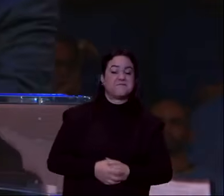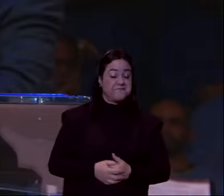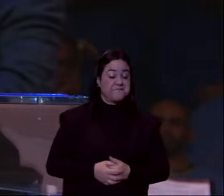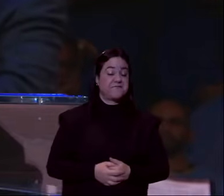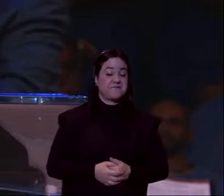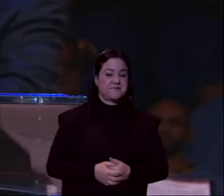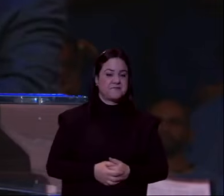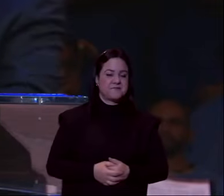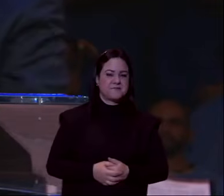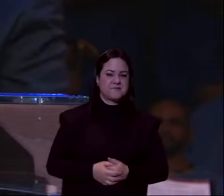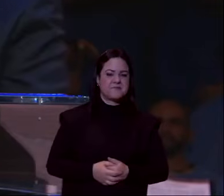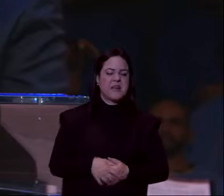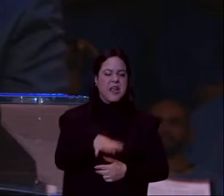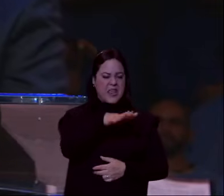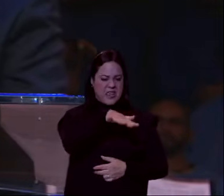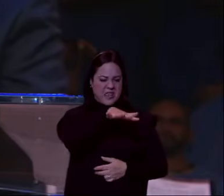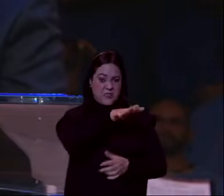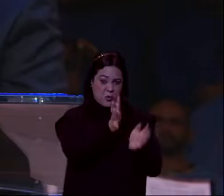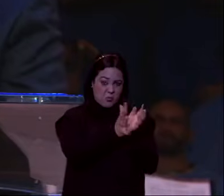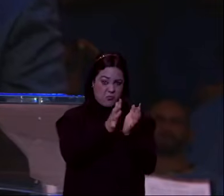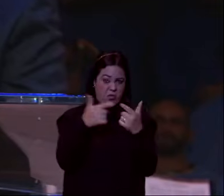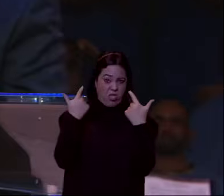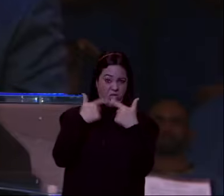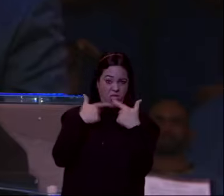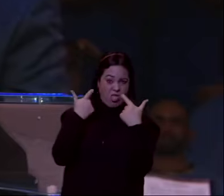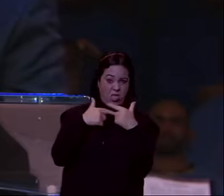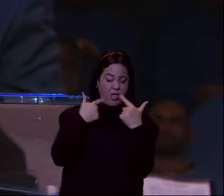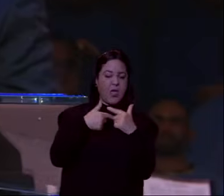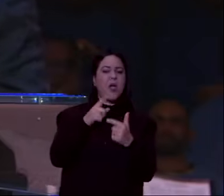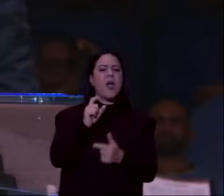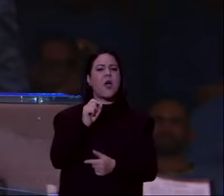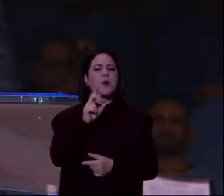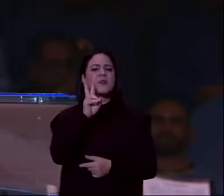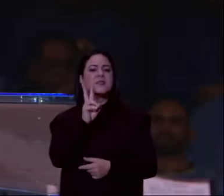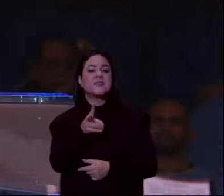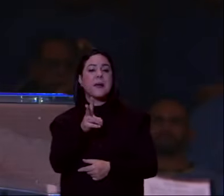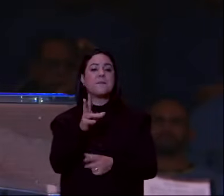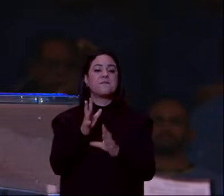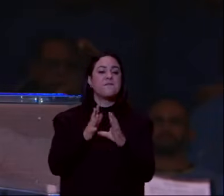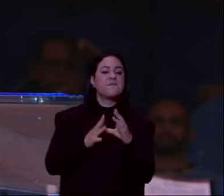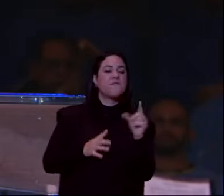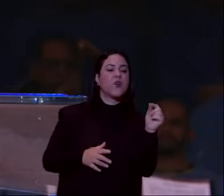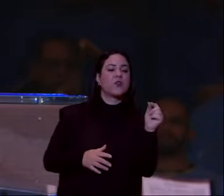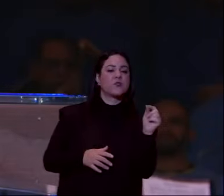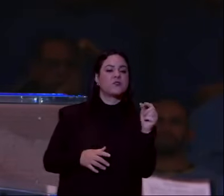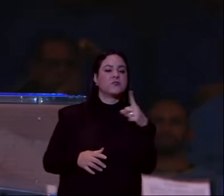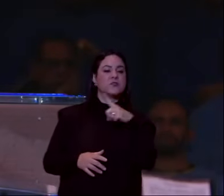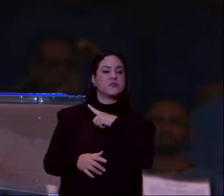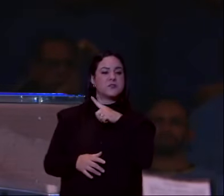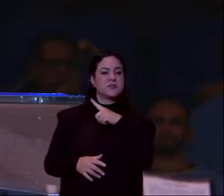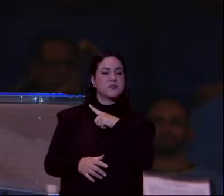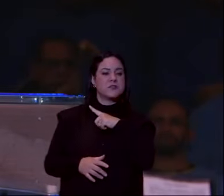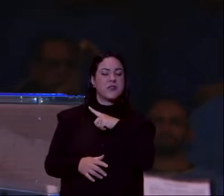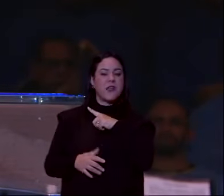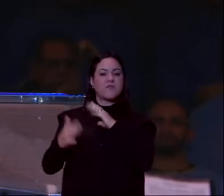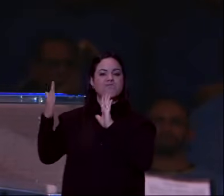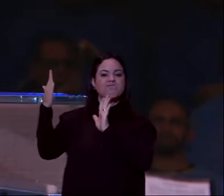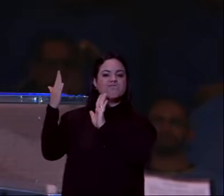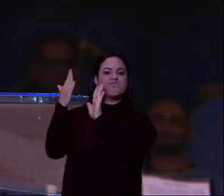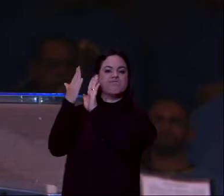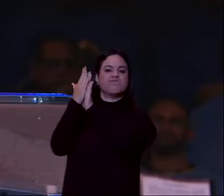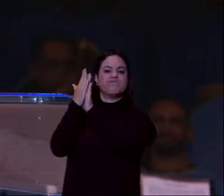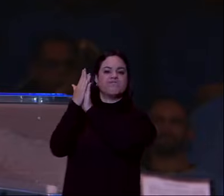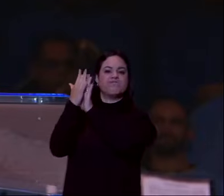Sabe, esse pessoal aqui são aqueles que sempre fogem de um confronto com o sobrenatural de